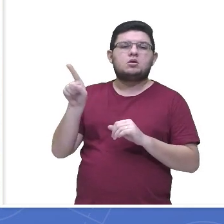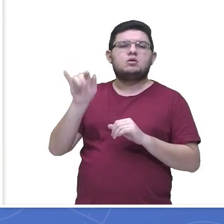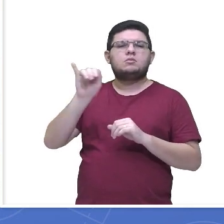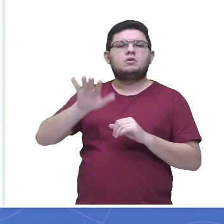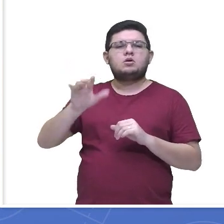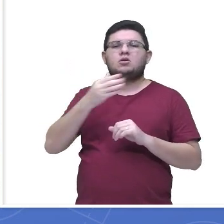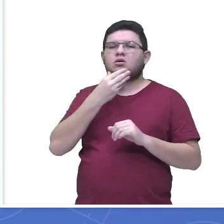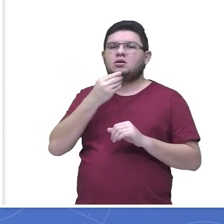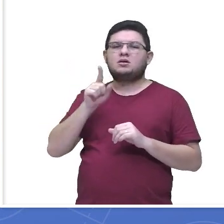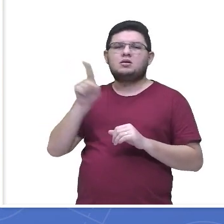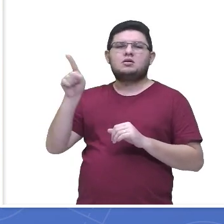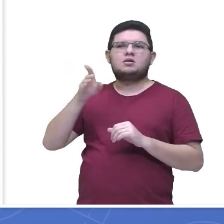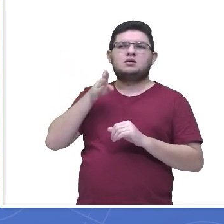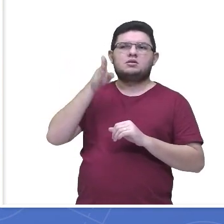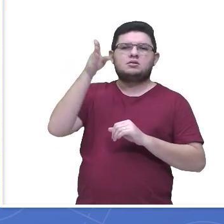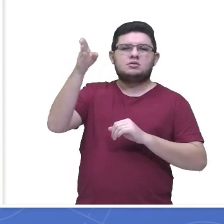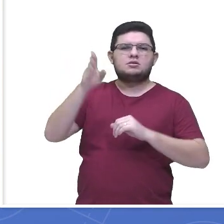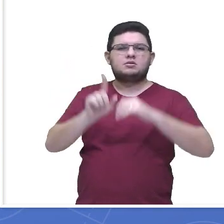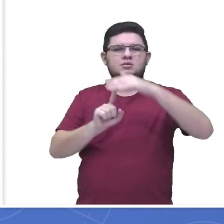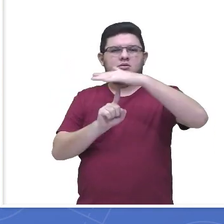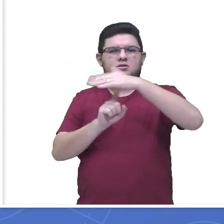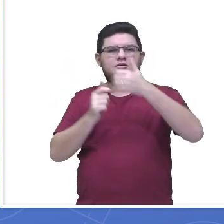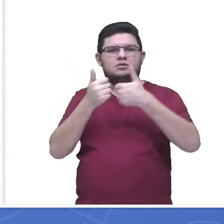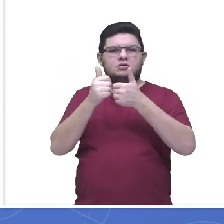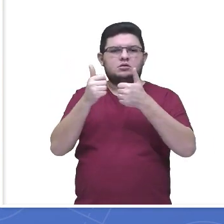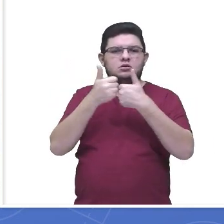terminal, mas o que aconteceu? Não